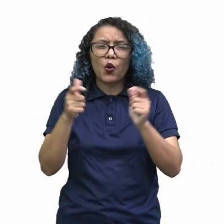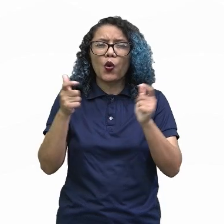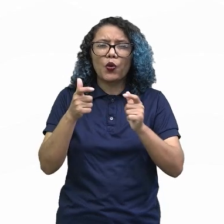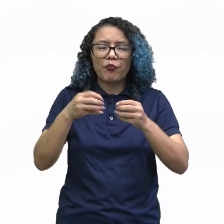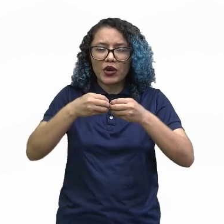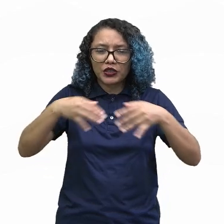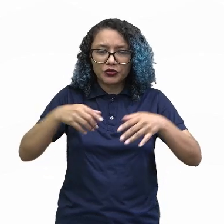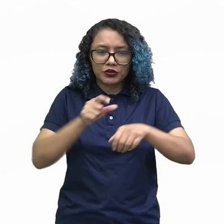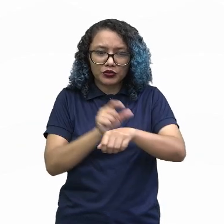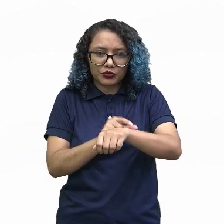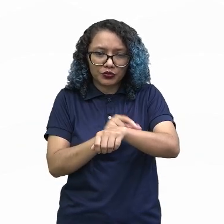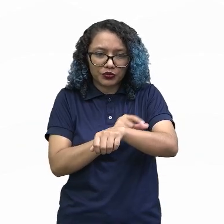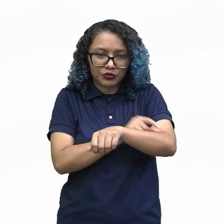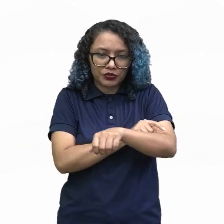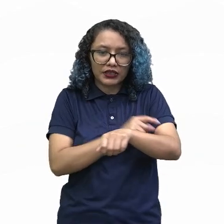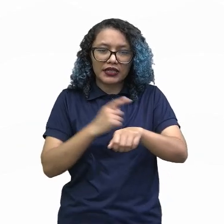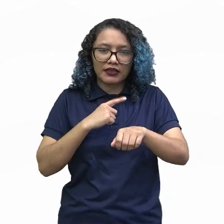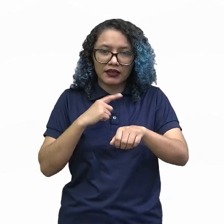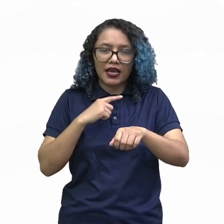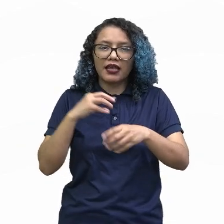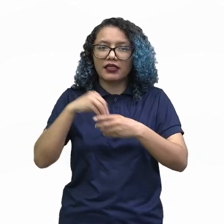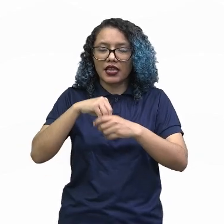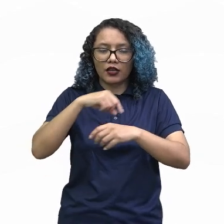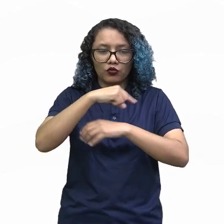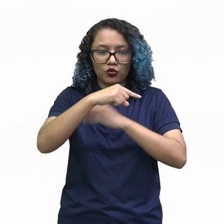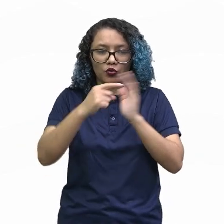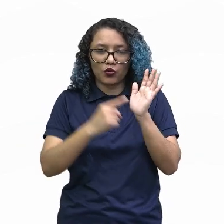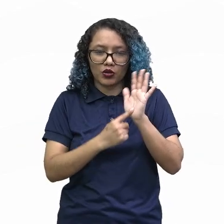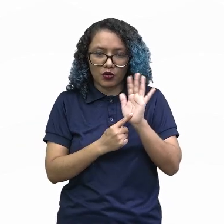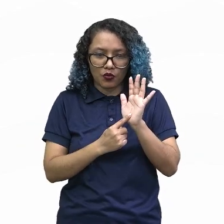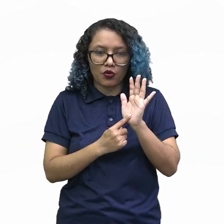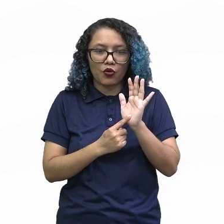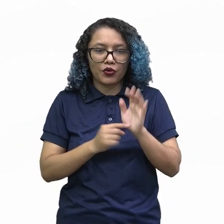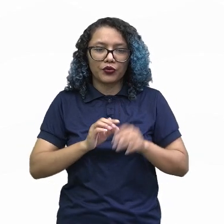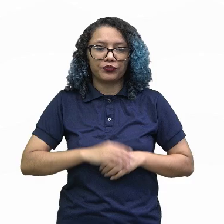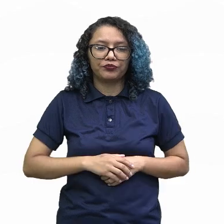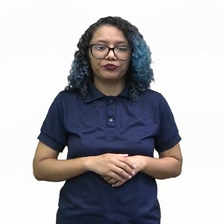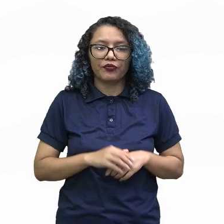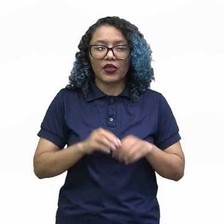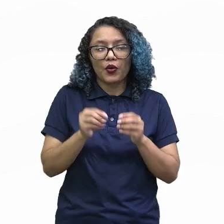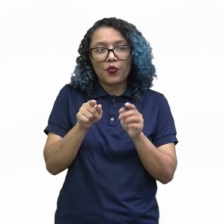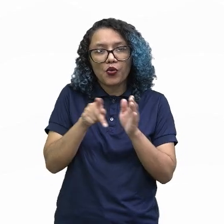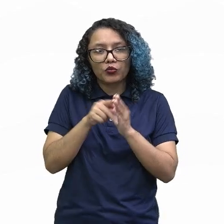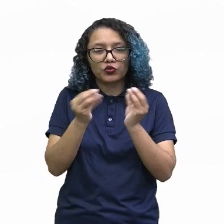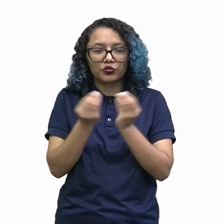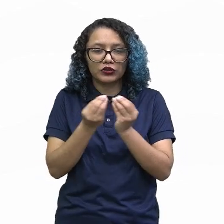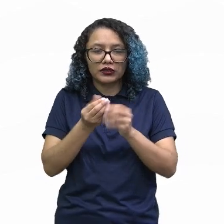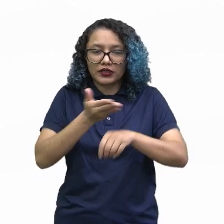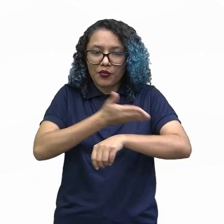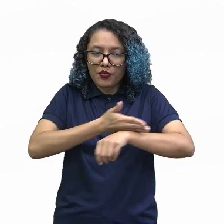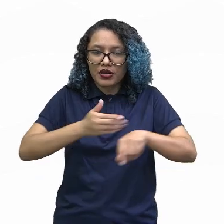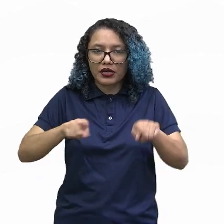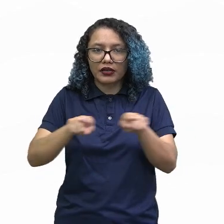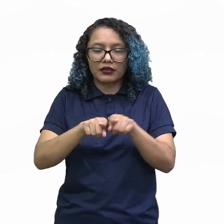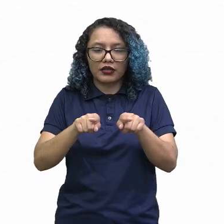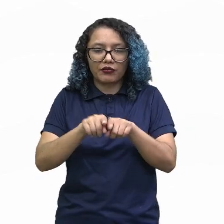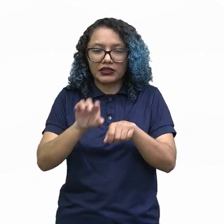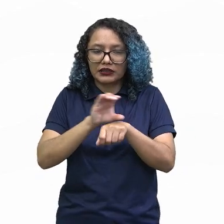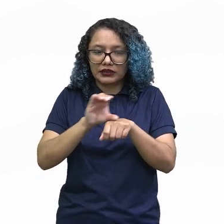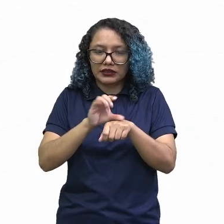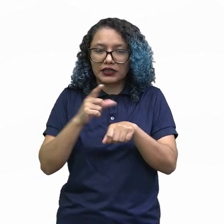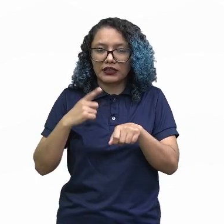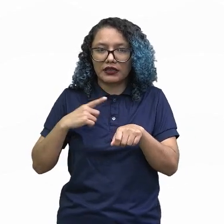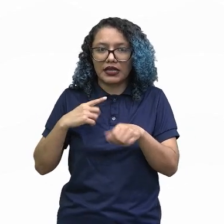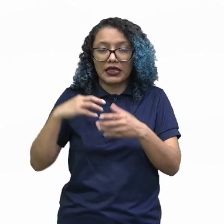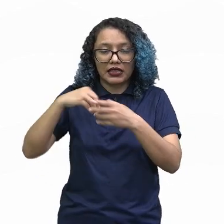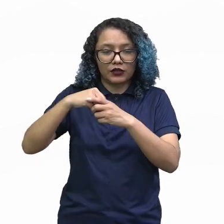mielina, que revestem os neurônios das substâncias brancas e cinzenta do sistema nervoso central. Essa